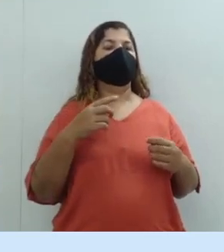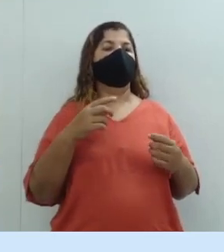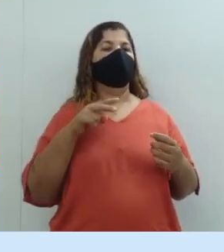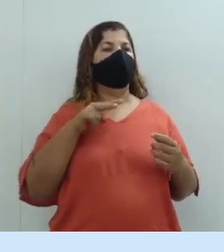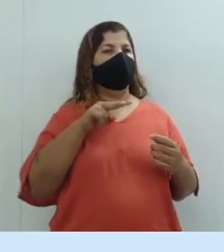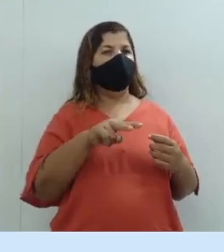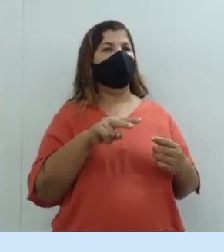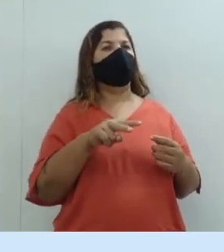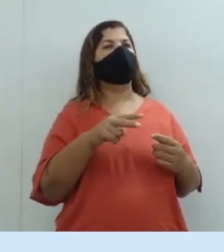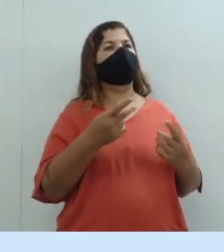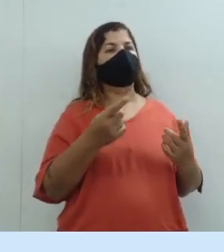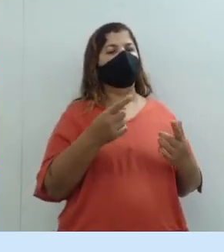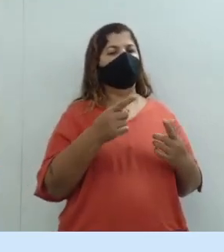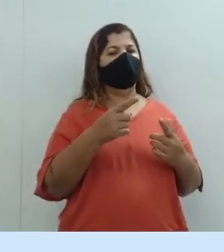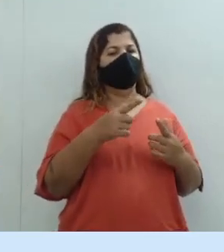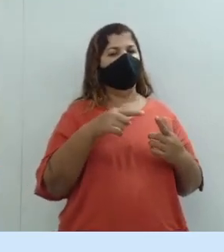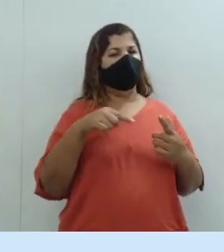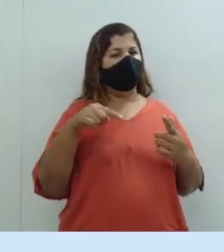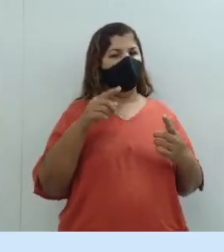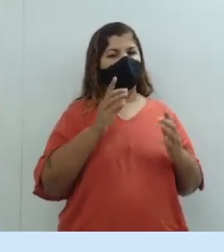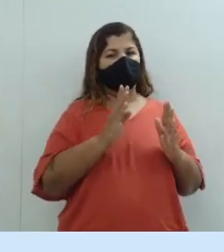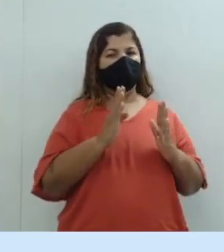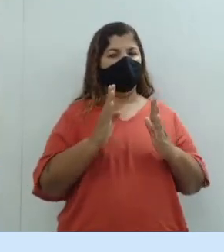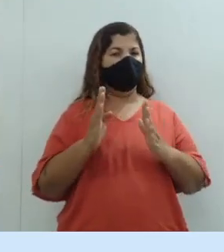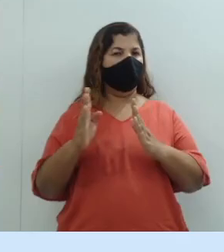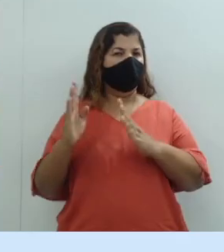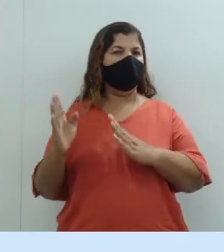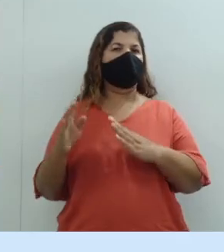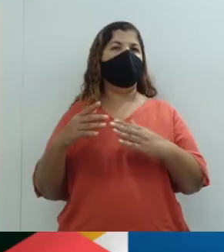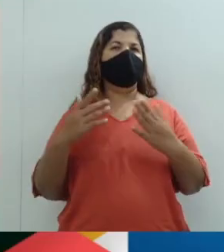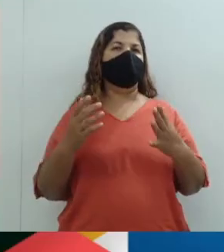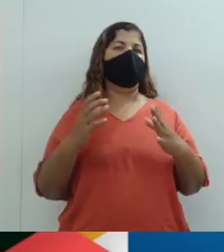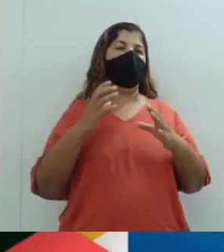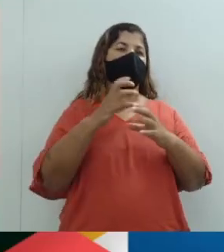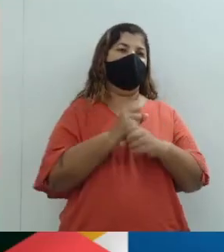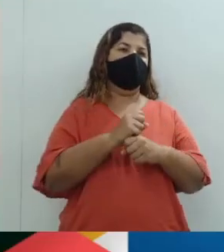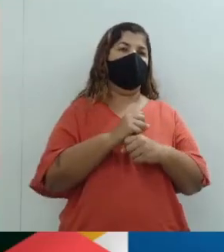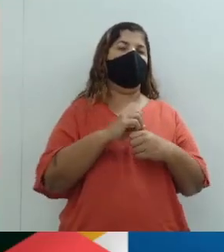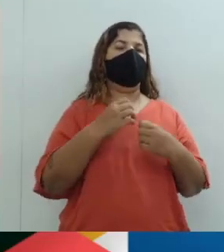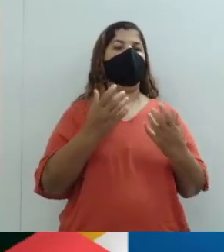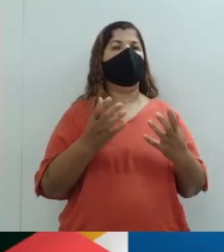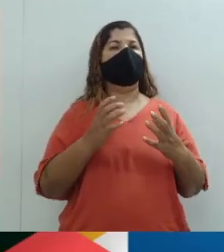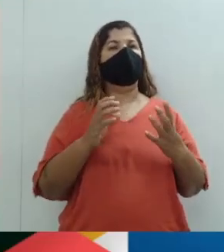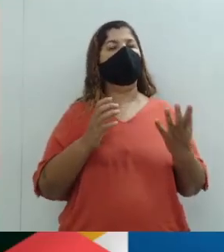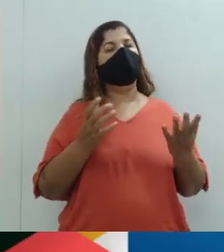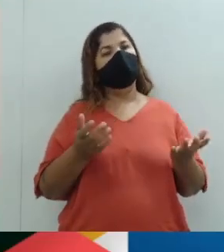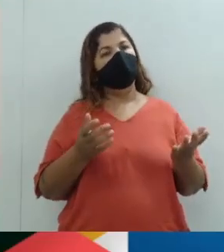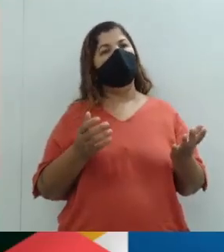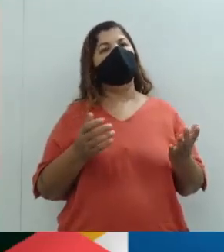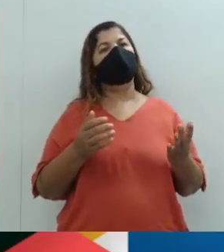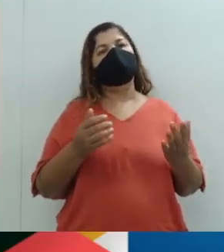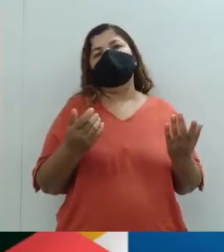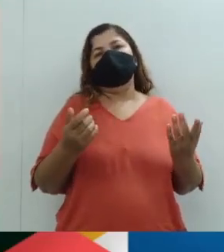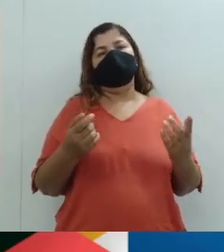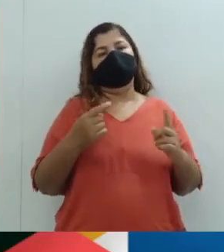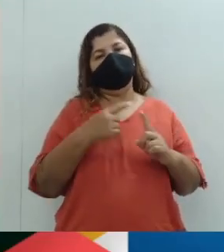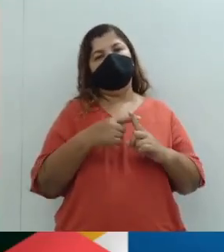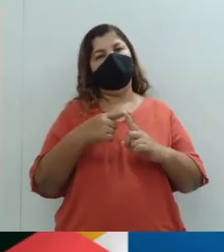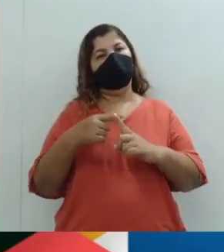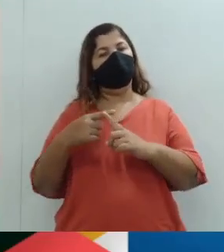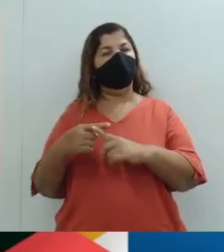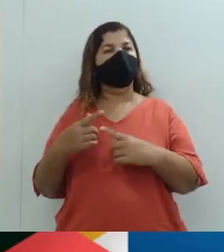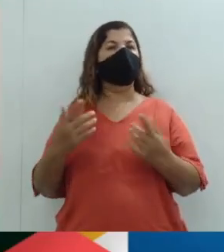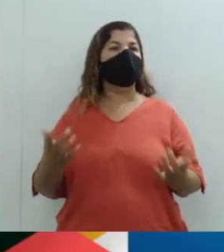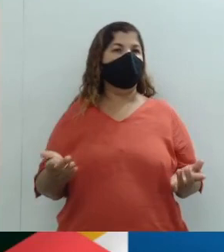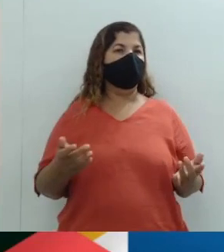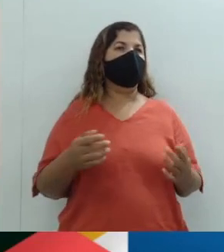calcular uma resistência equivalente, ou resistência total, ou a soma das resistências. Então, pode vir de várias maneiras aí. De uma